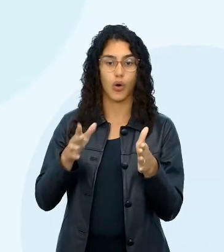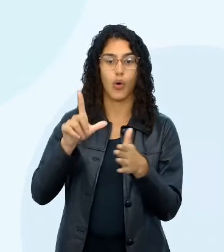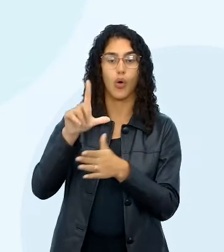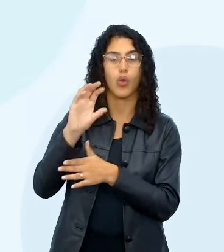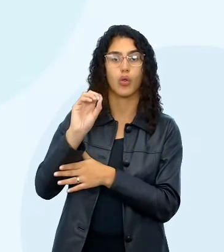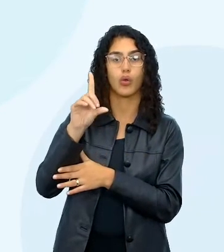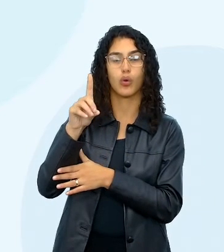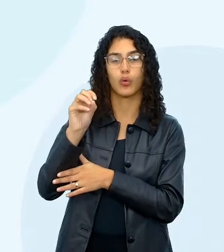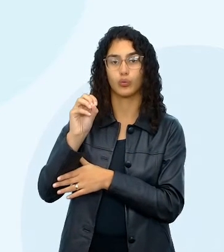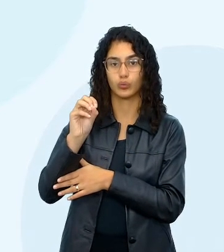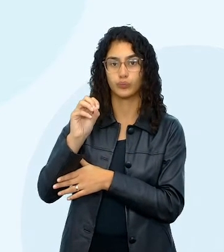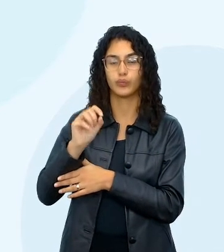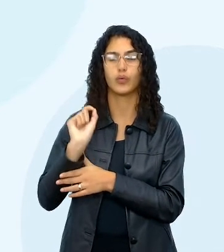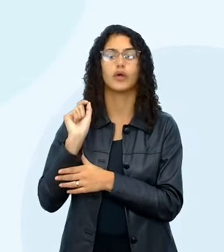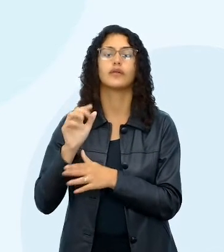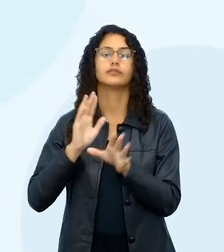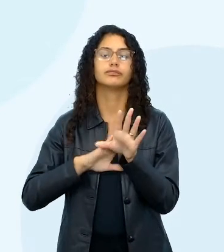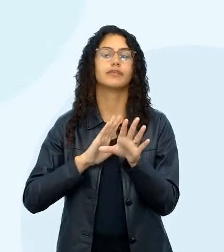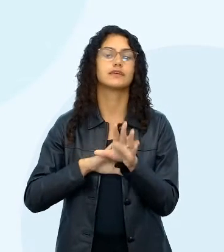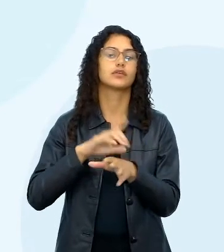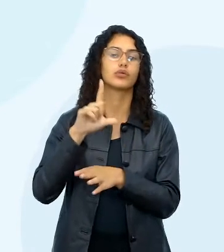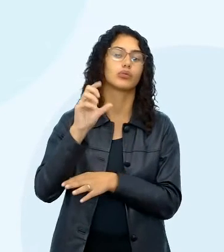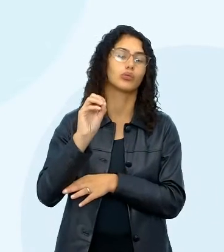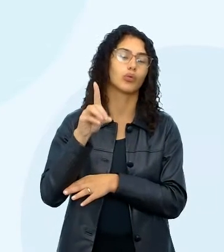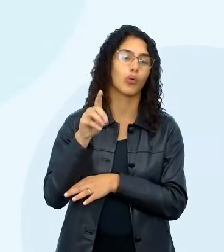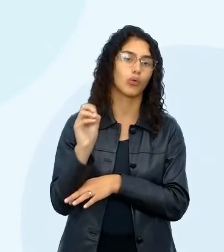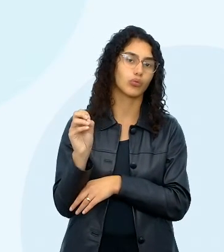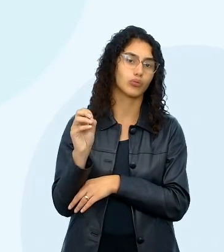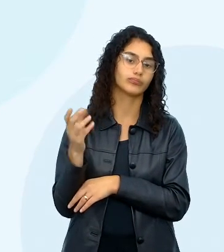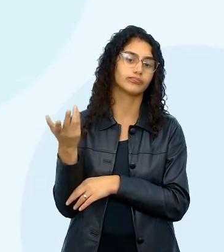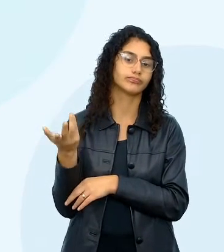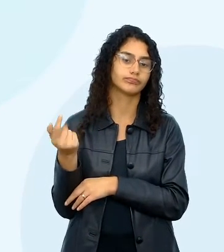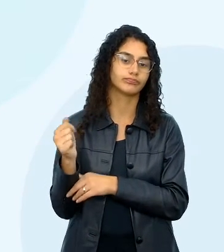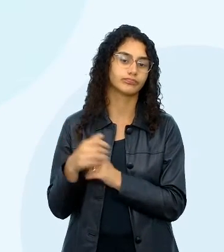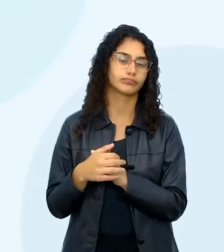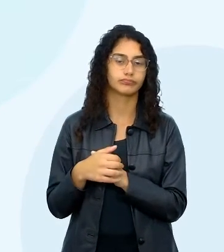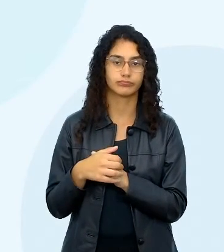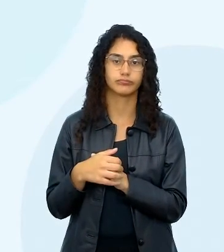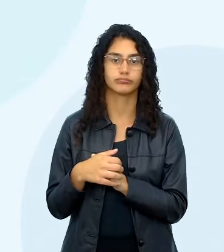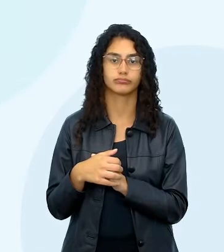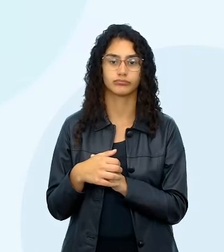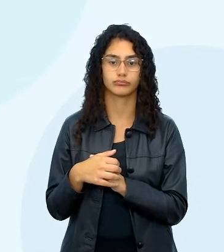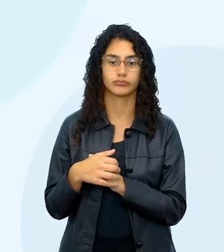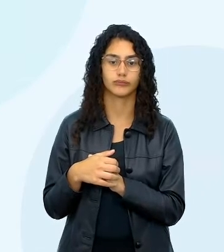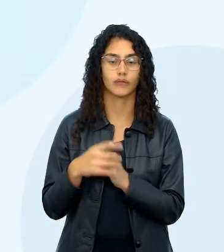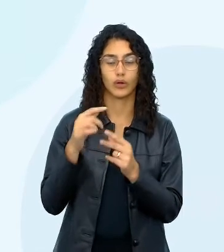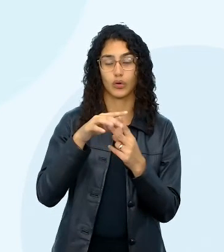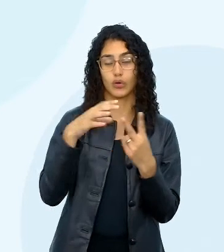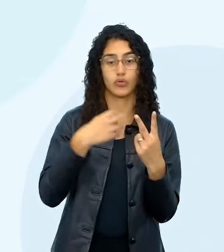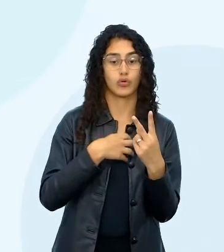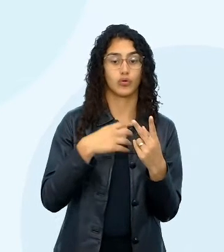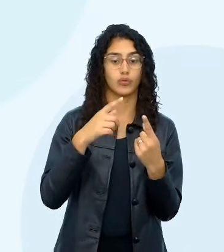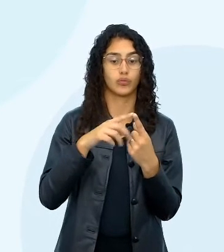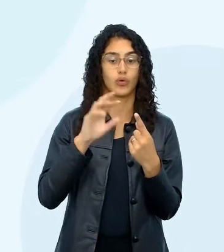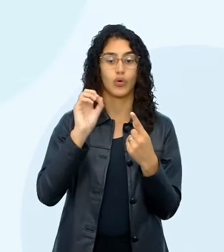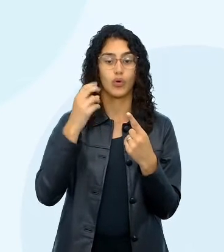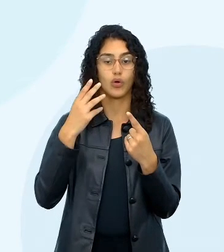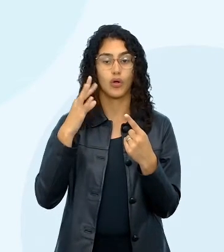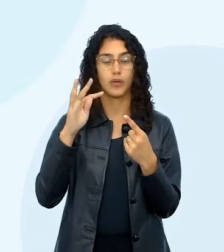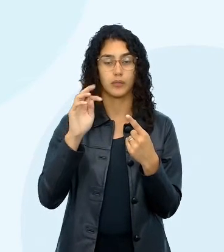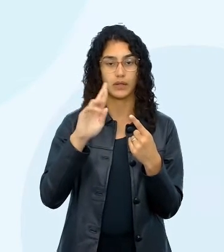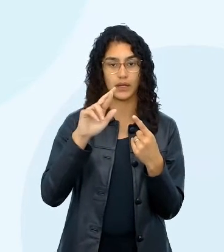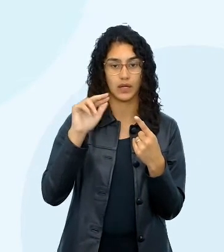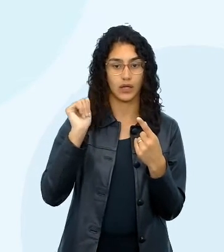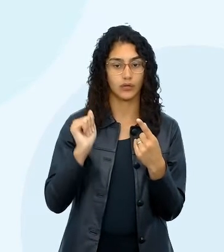lodo, né? O que fazer com esse lodo aí, tá? duas formas. Ou ele vai para o aterro,